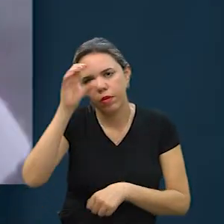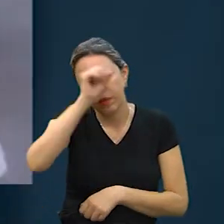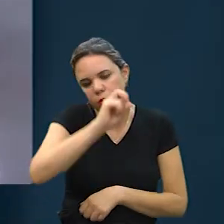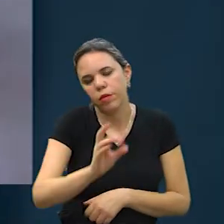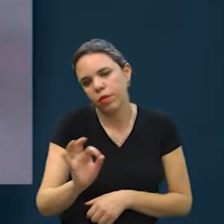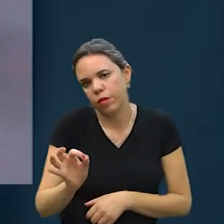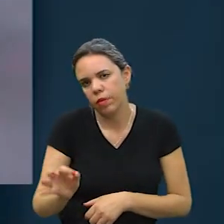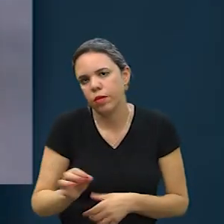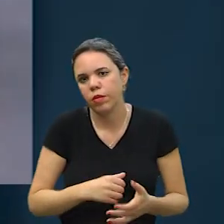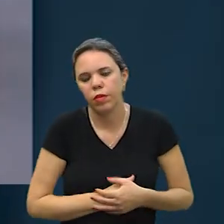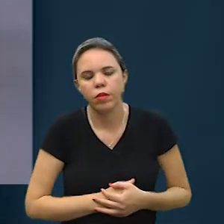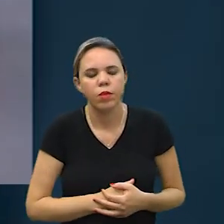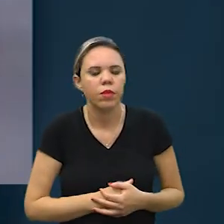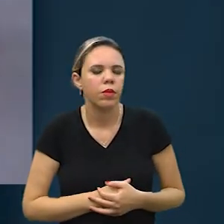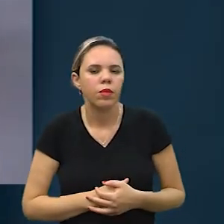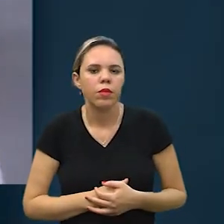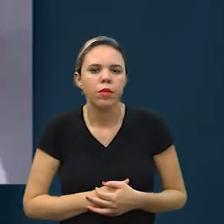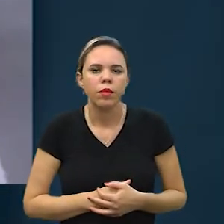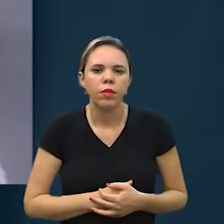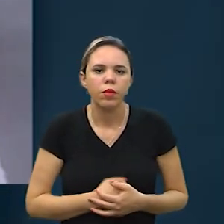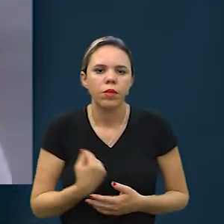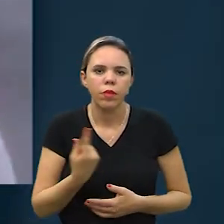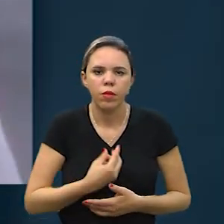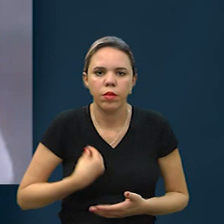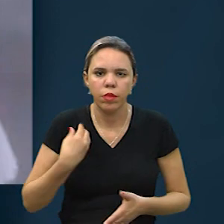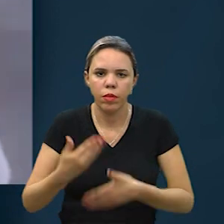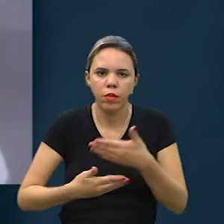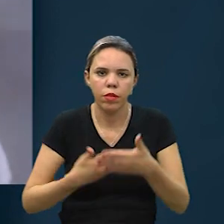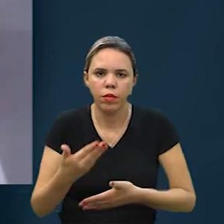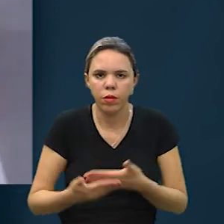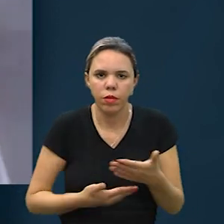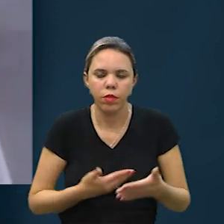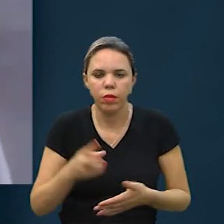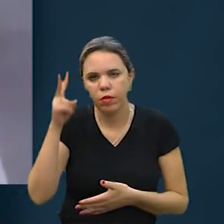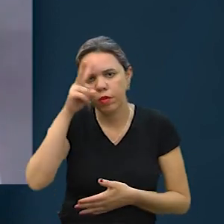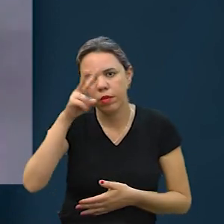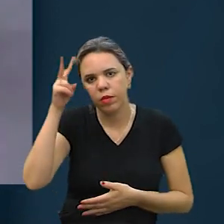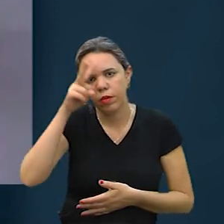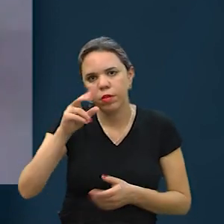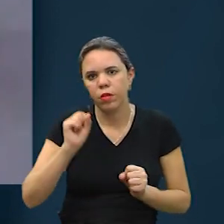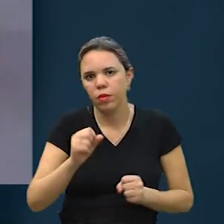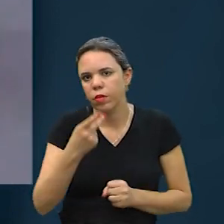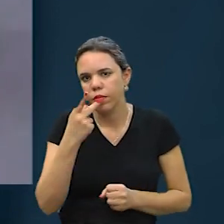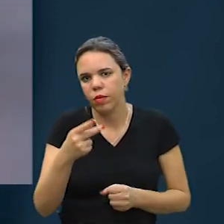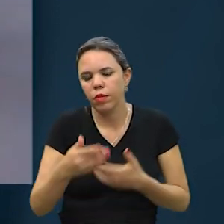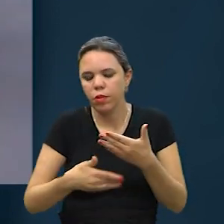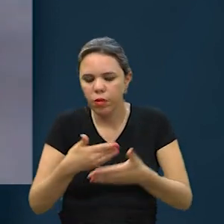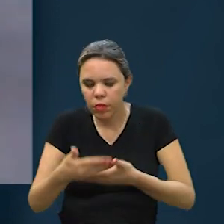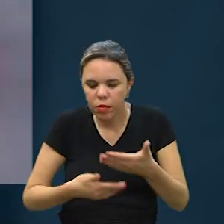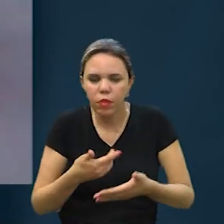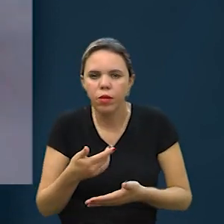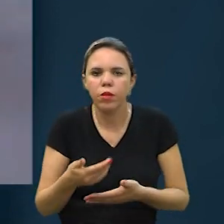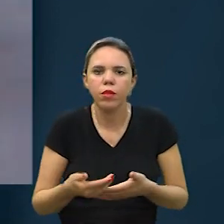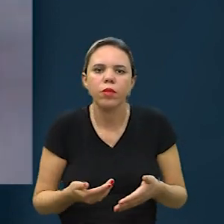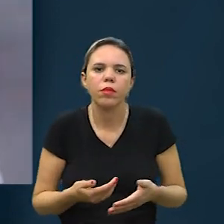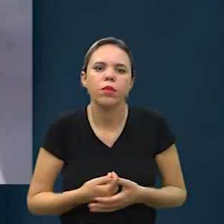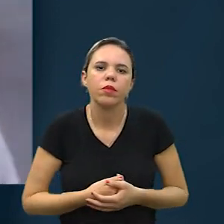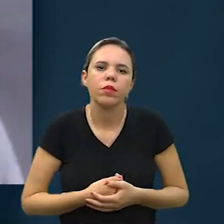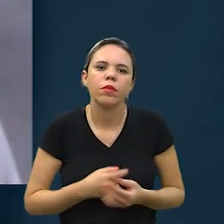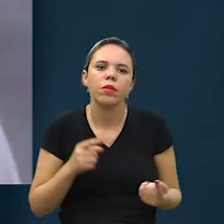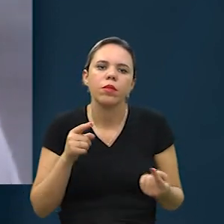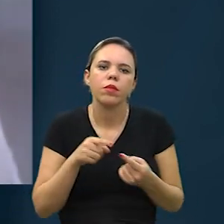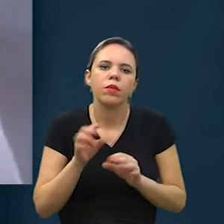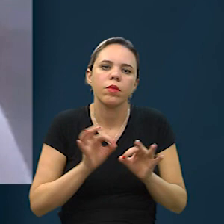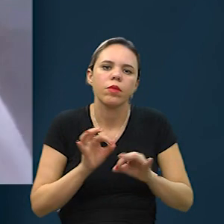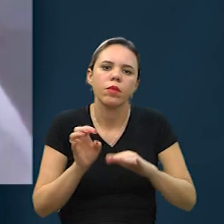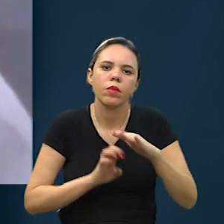Com certeza, Mirna. Assim, nós estamos caminhando nessa história, eu posso falar até engatinhando nesse sentido